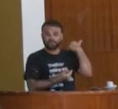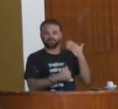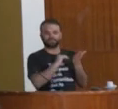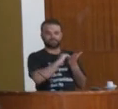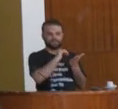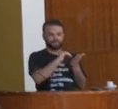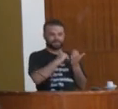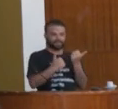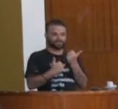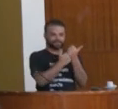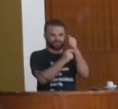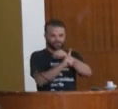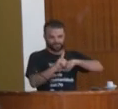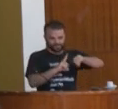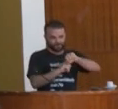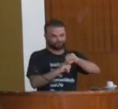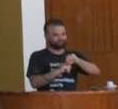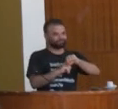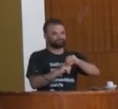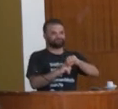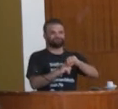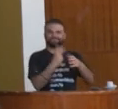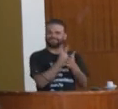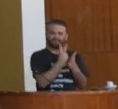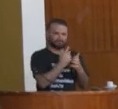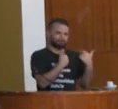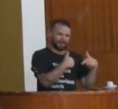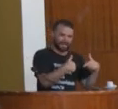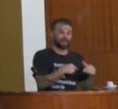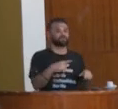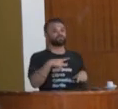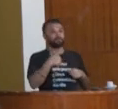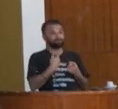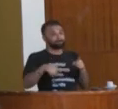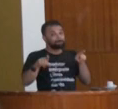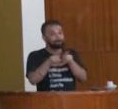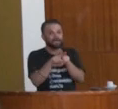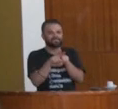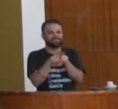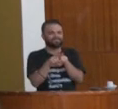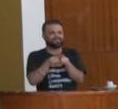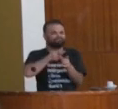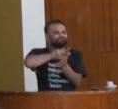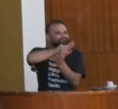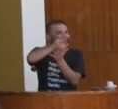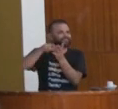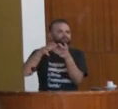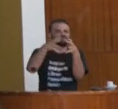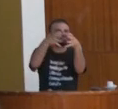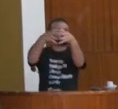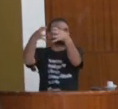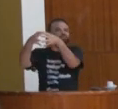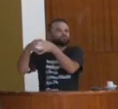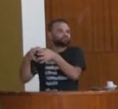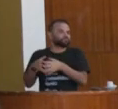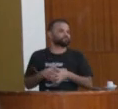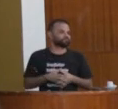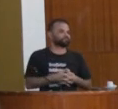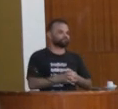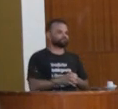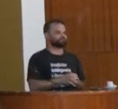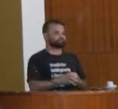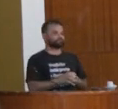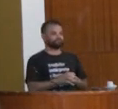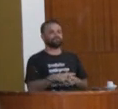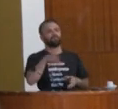muito na assistência e tinha parceria de várias entidades daqui da nossa cidade, e tenho certeza que o Fanuel lá em